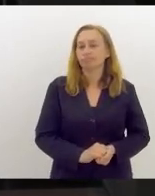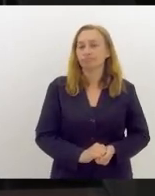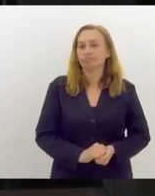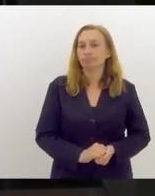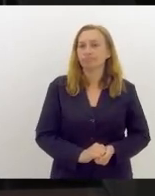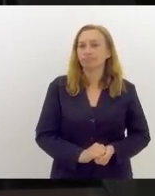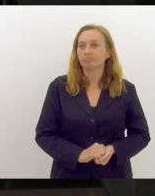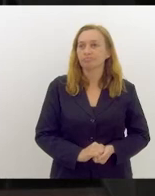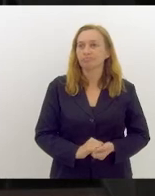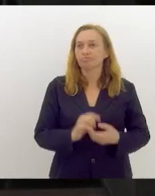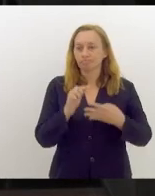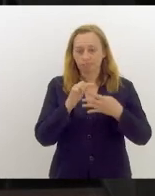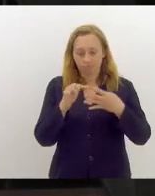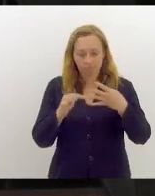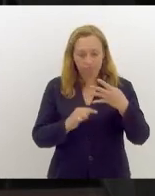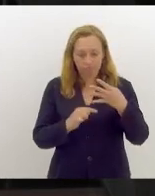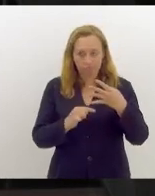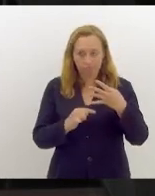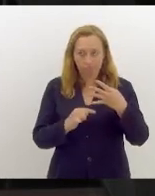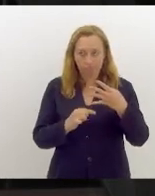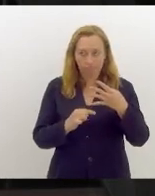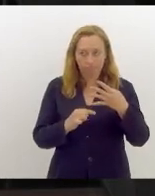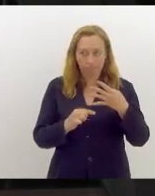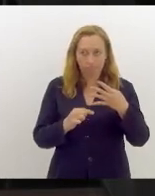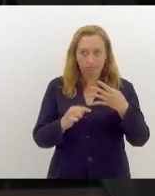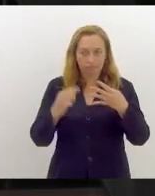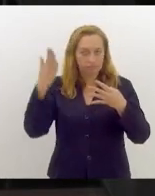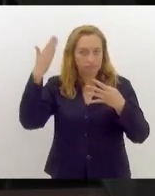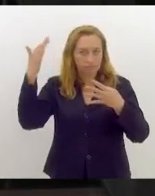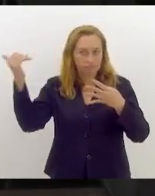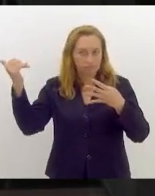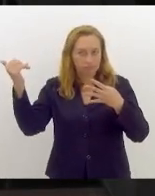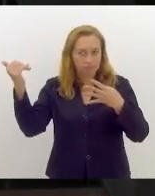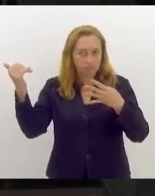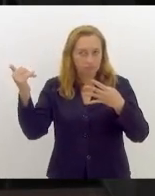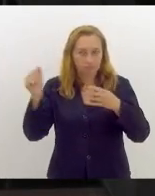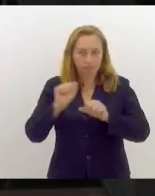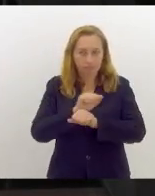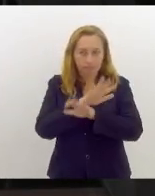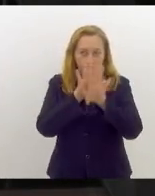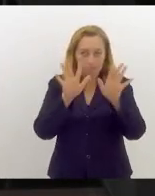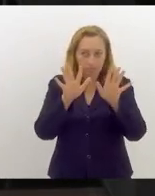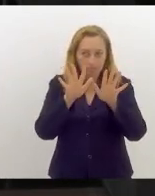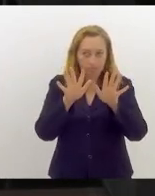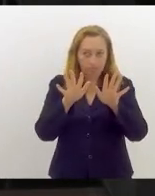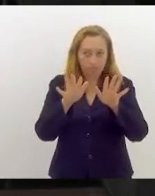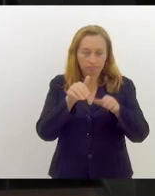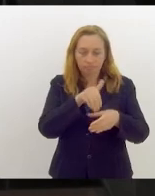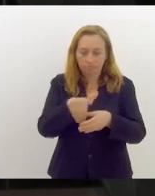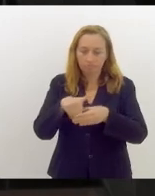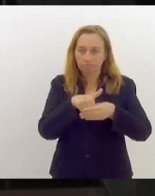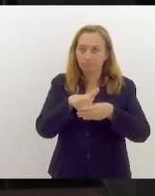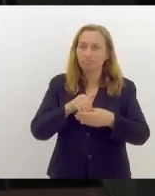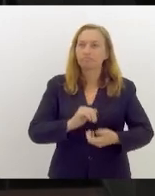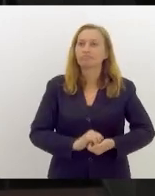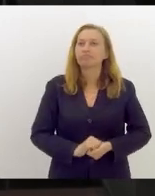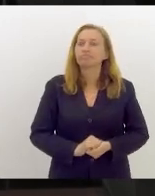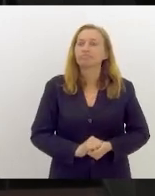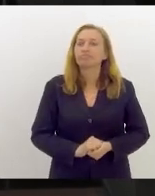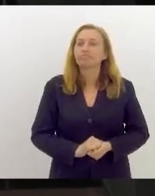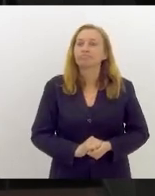os quatro fenômenos mais claros nessas eleições